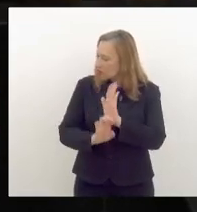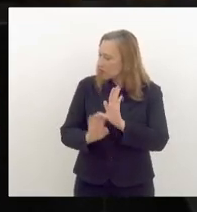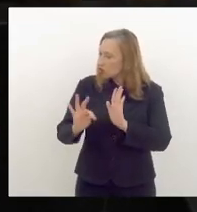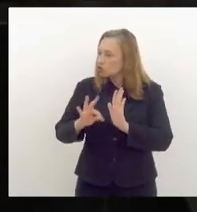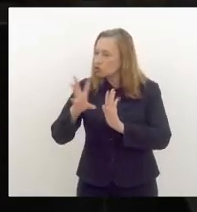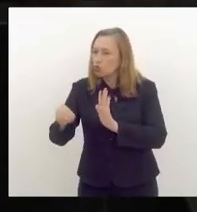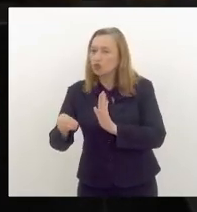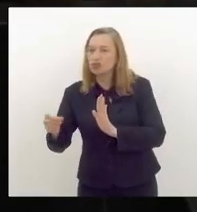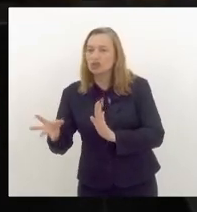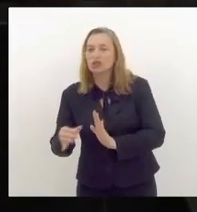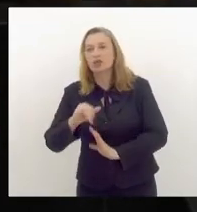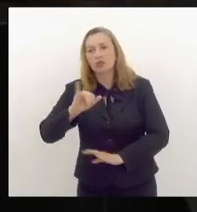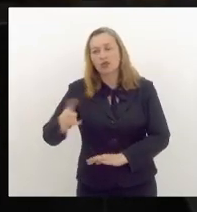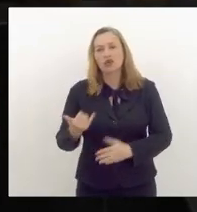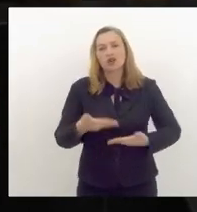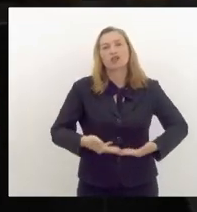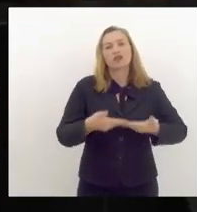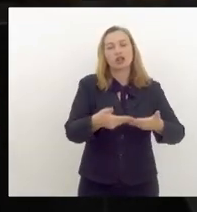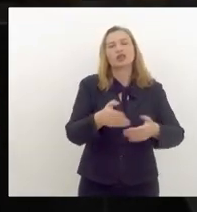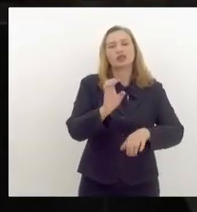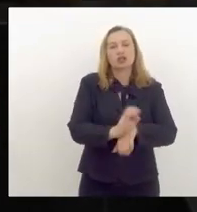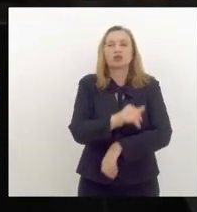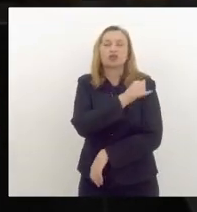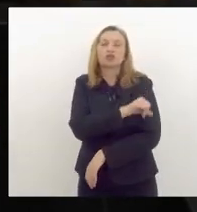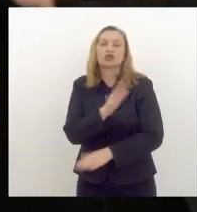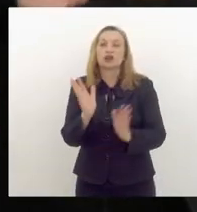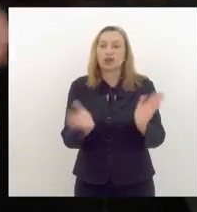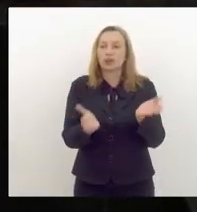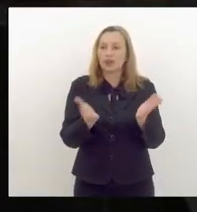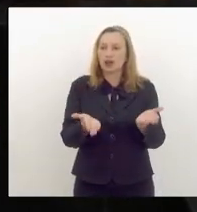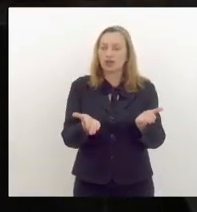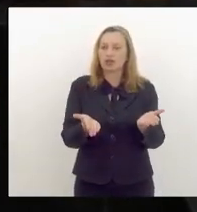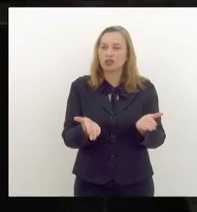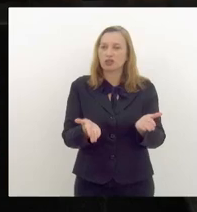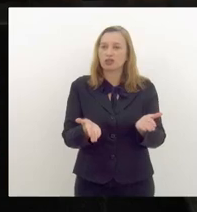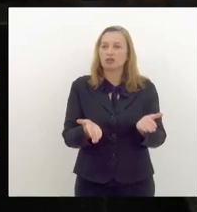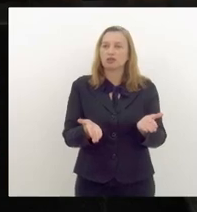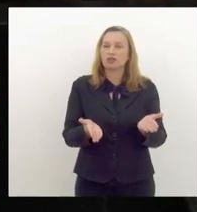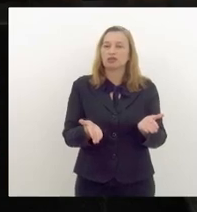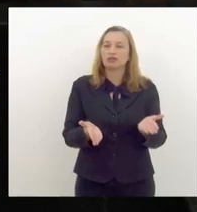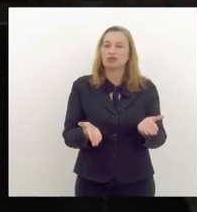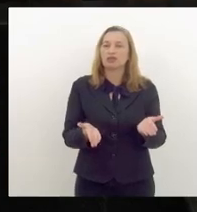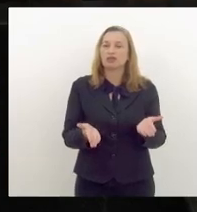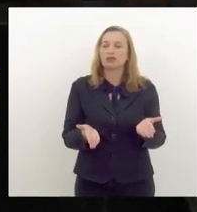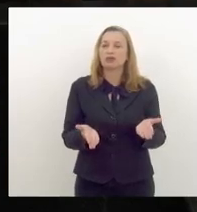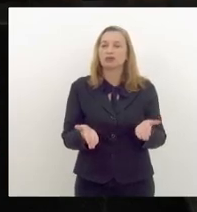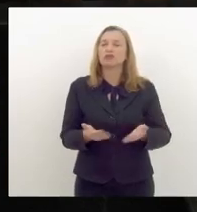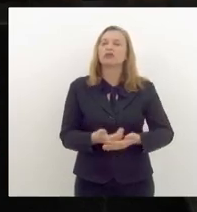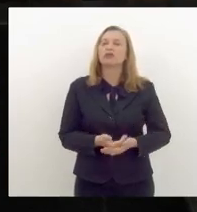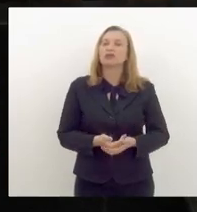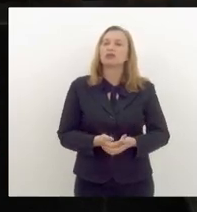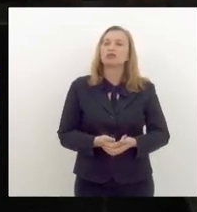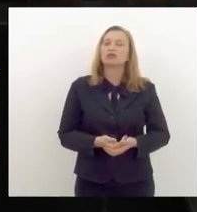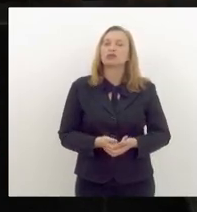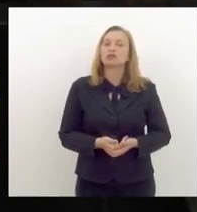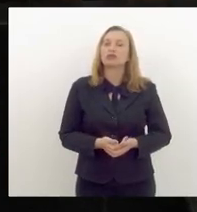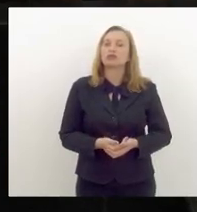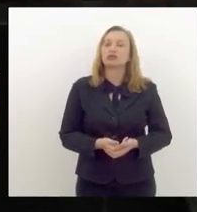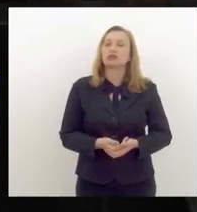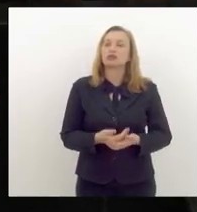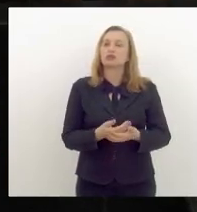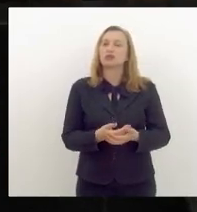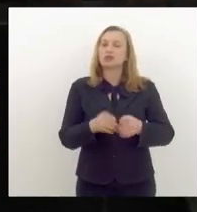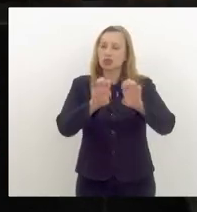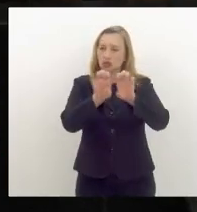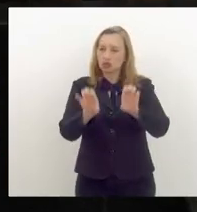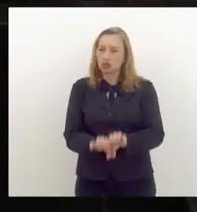aproveitadas então a gente oferece o estado do Rio de Janeiro agora uma agenda e uma digamos assim um lastro e legislativo para que se